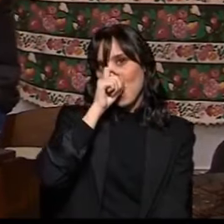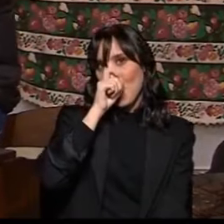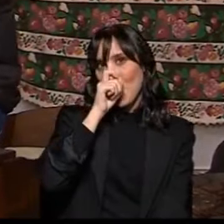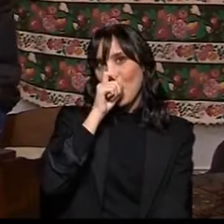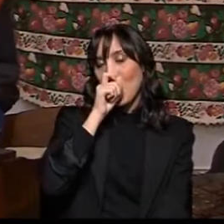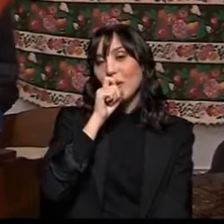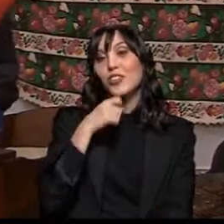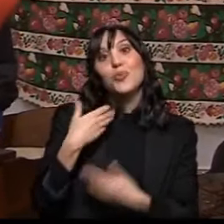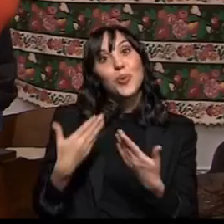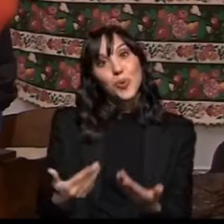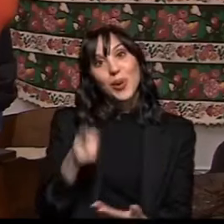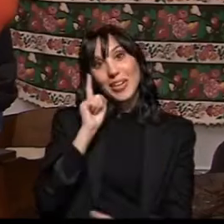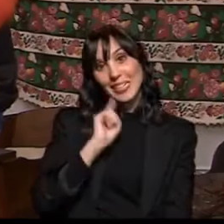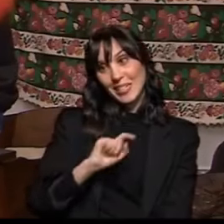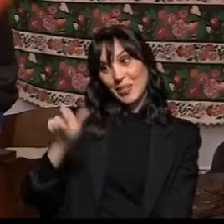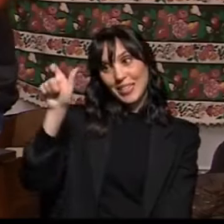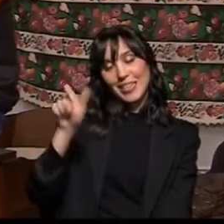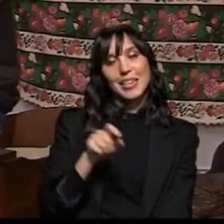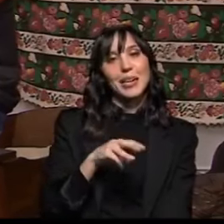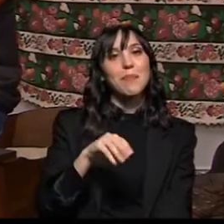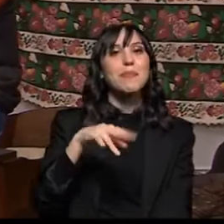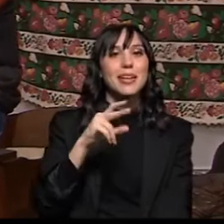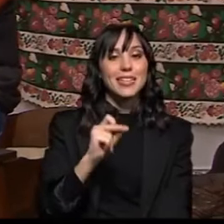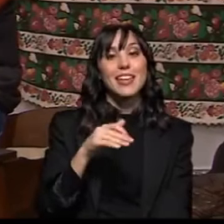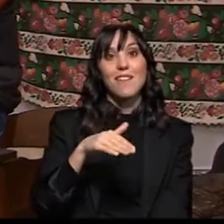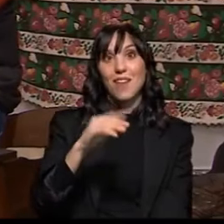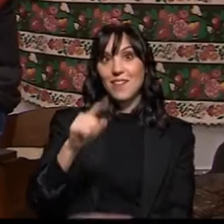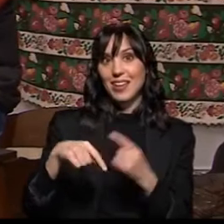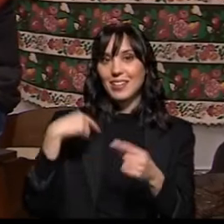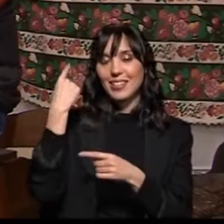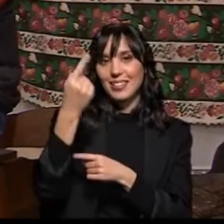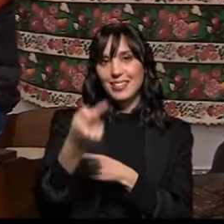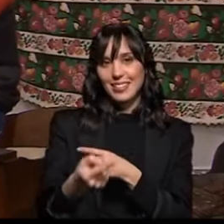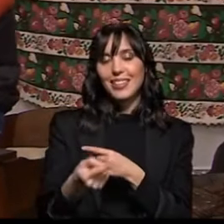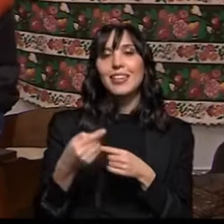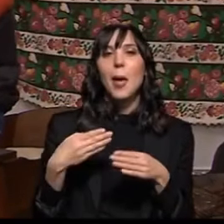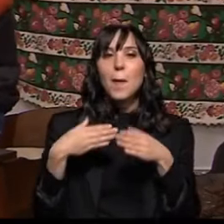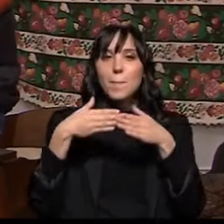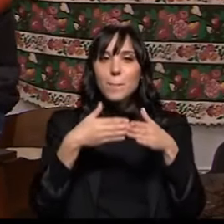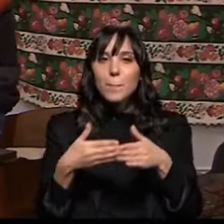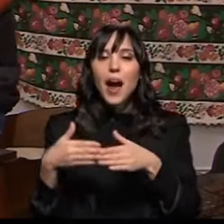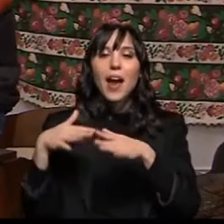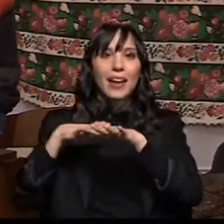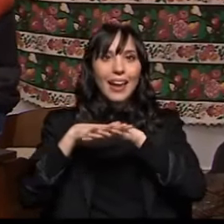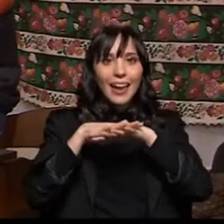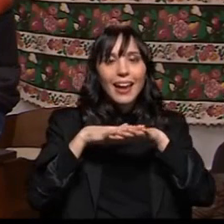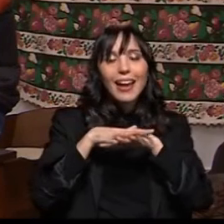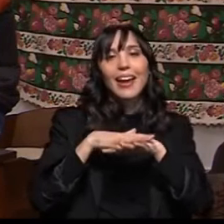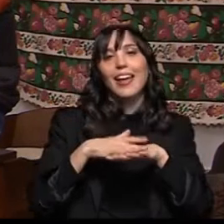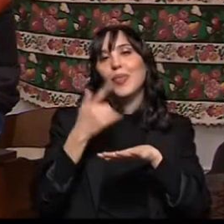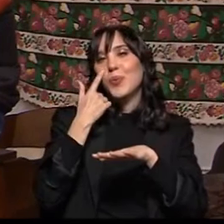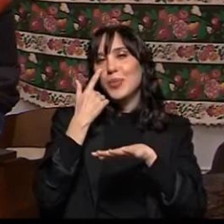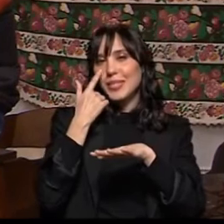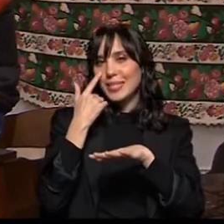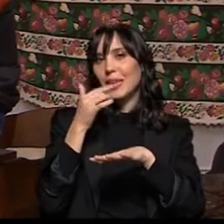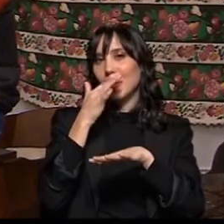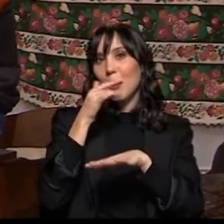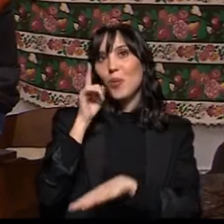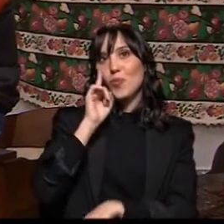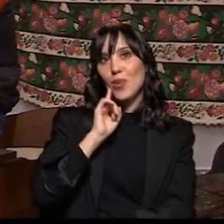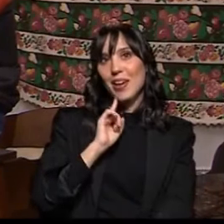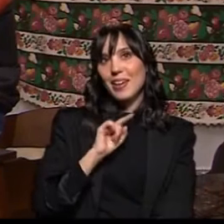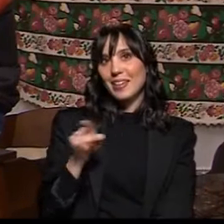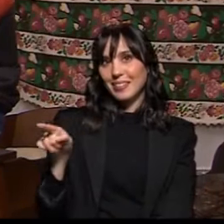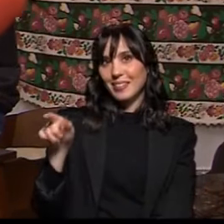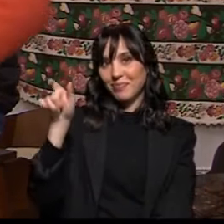atualidade de Dona Maria do Desterro. Na segunda parte, entre barcos e redes, vamos ficar a conhecer um pouco mais da mulher